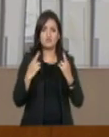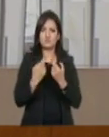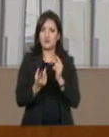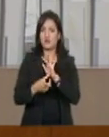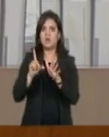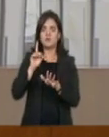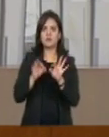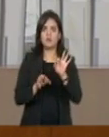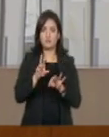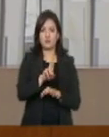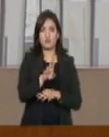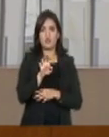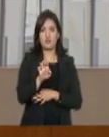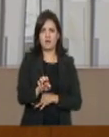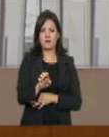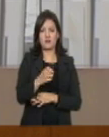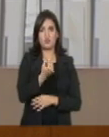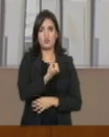RE número